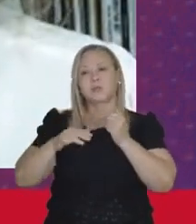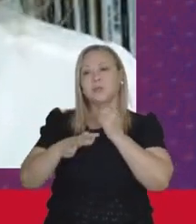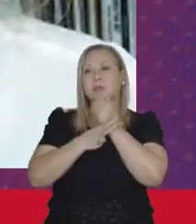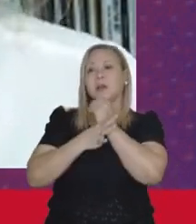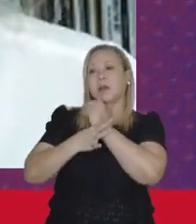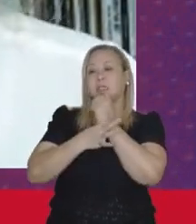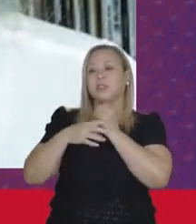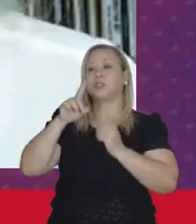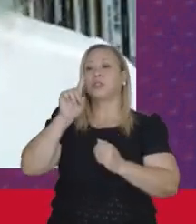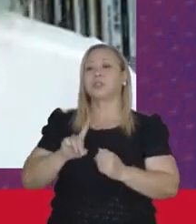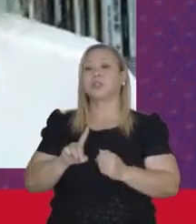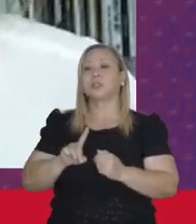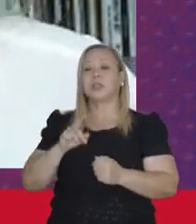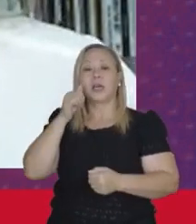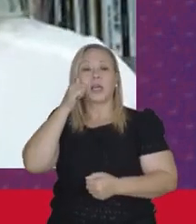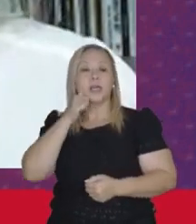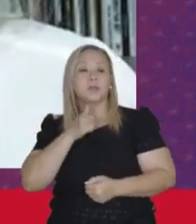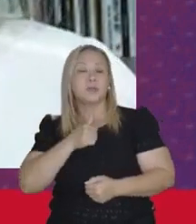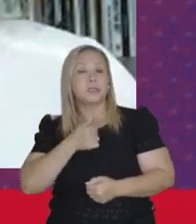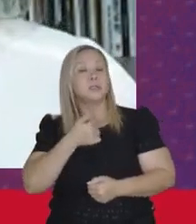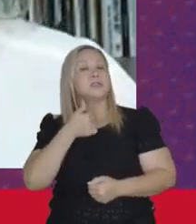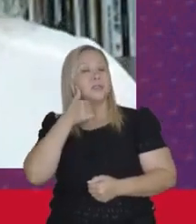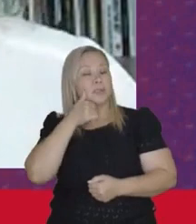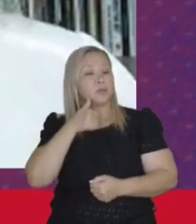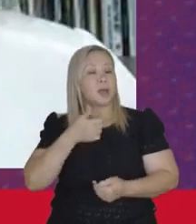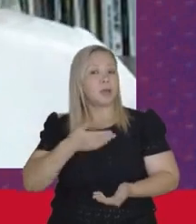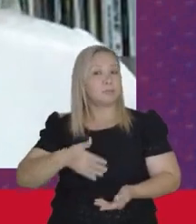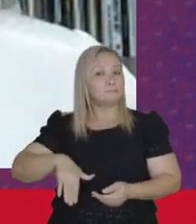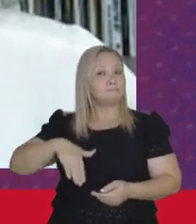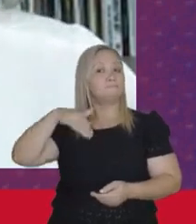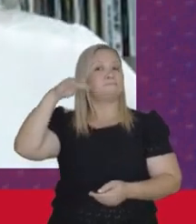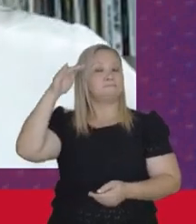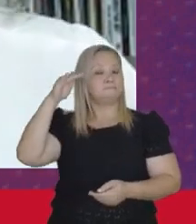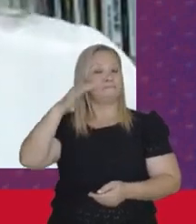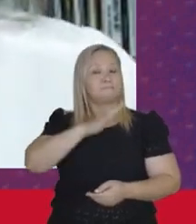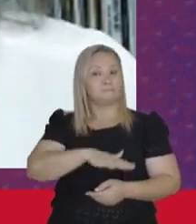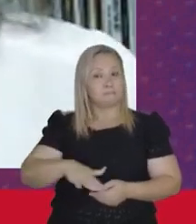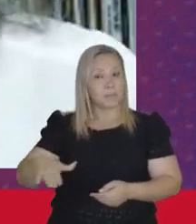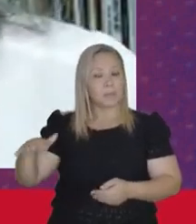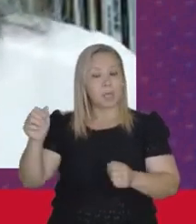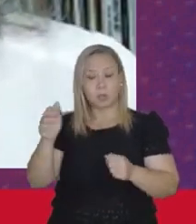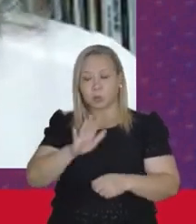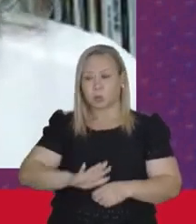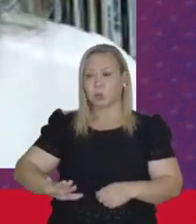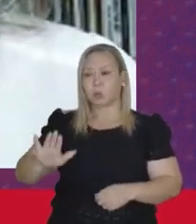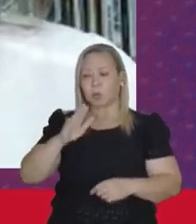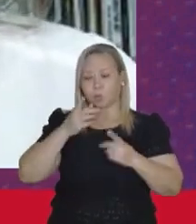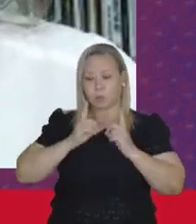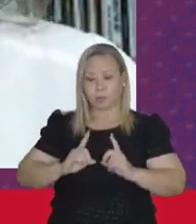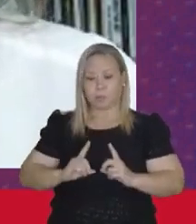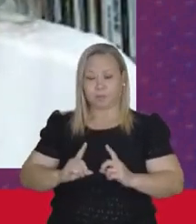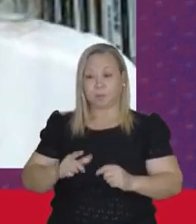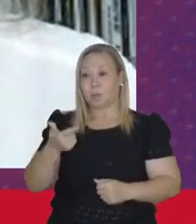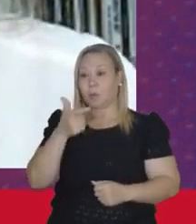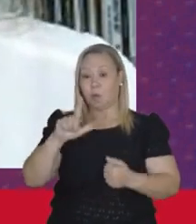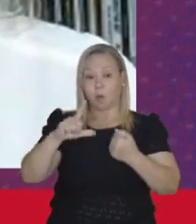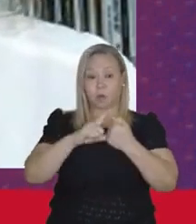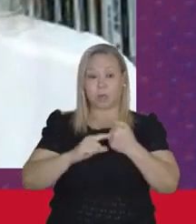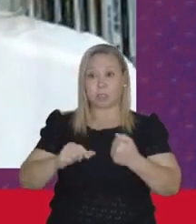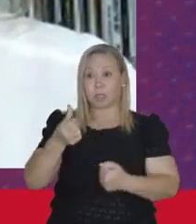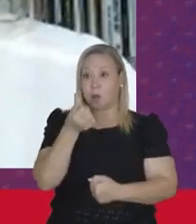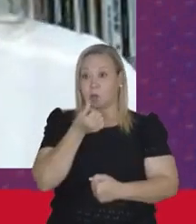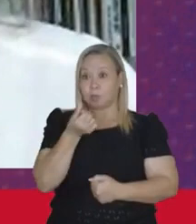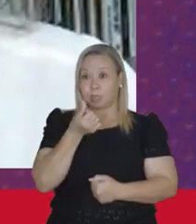de direitos das meninas e mulheres com deficiência. O outro artigo da Convenção é o artigo 6º, que